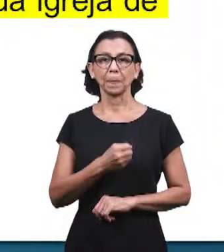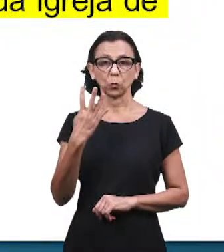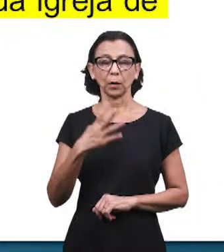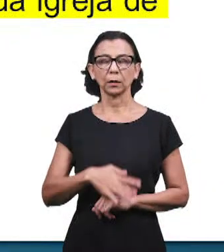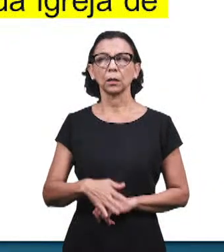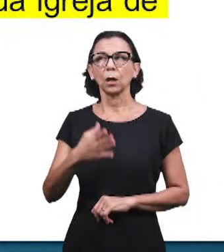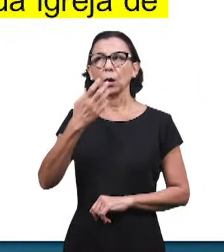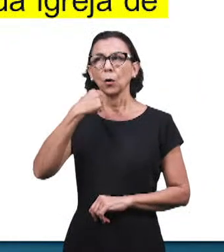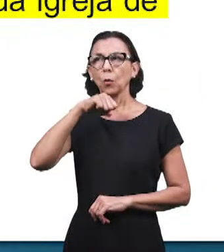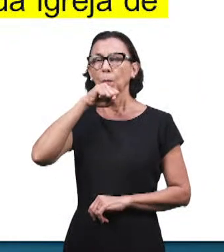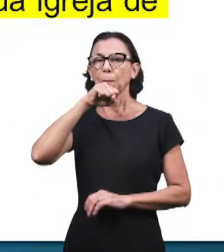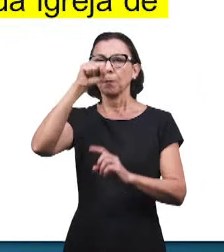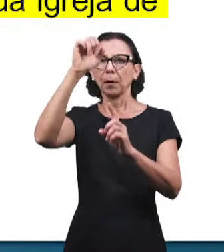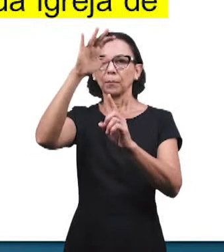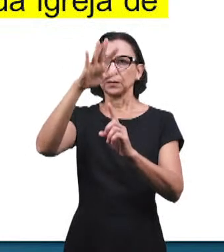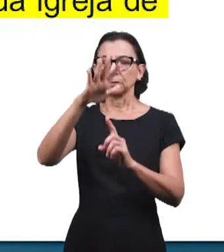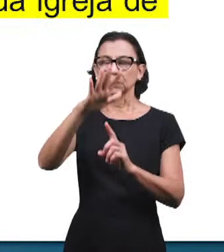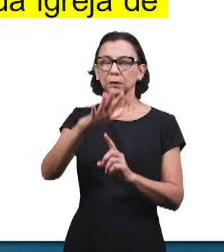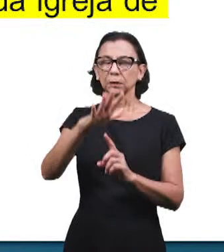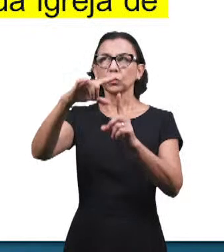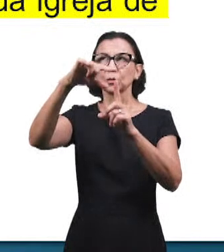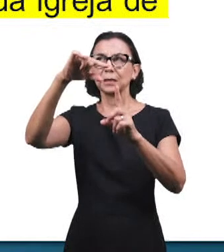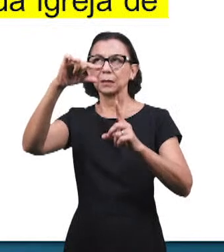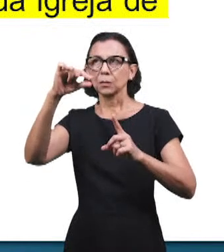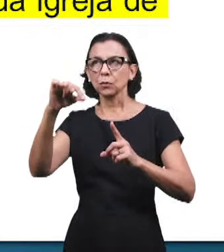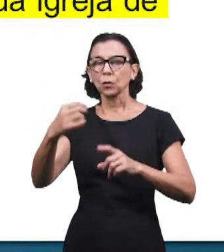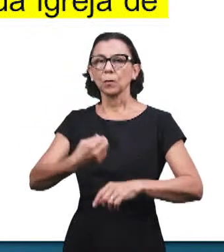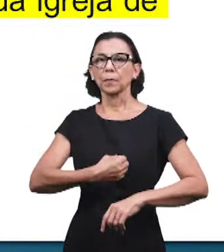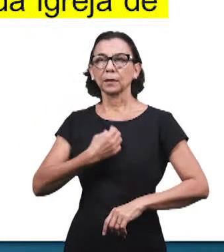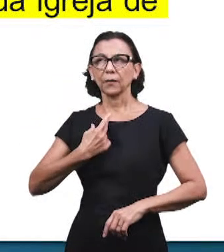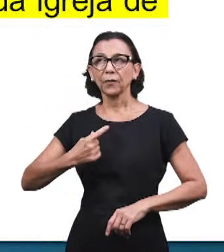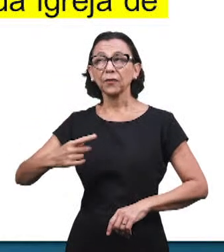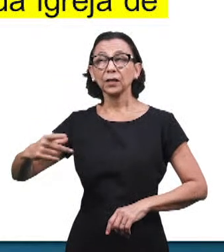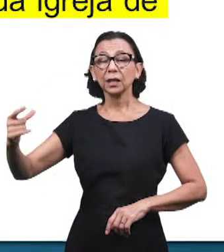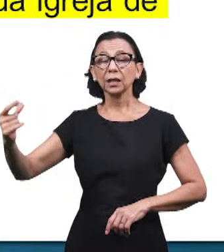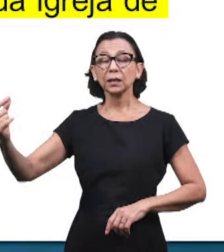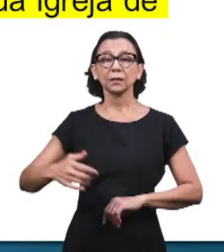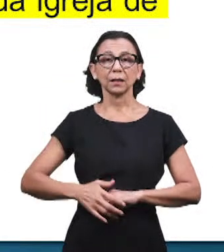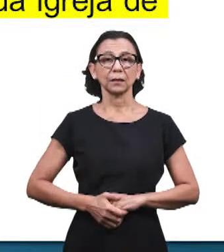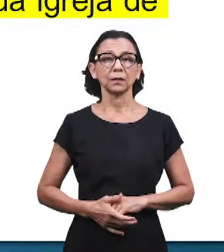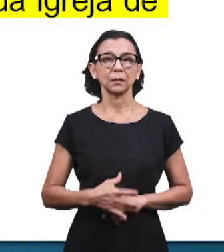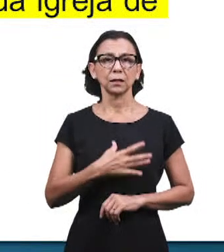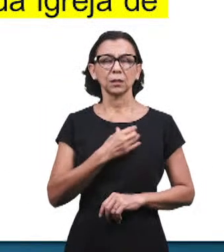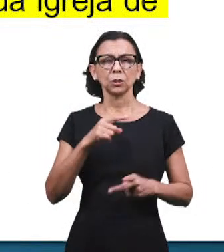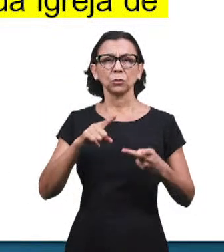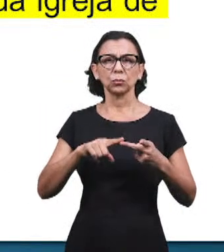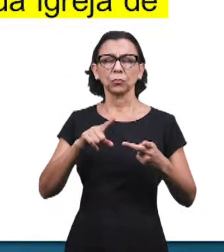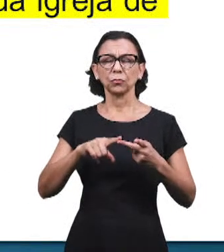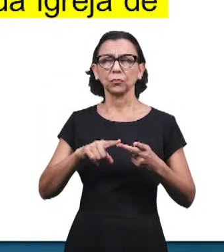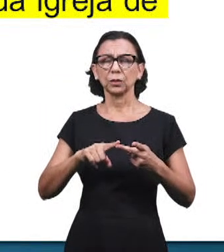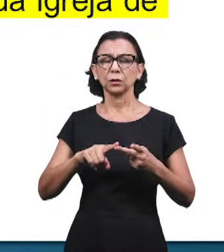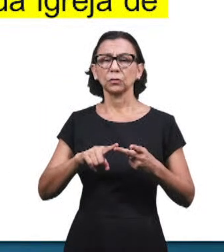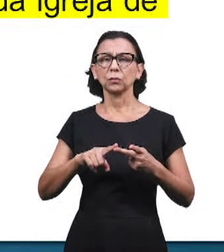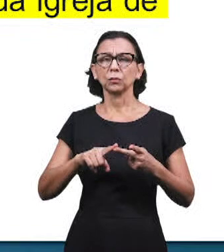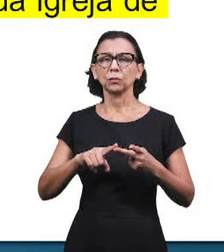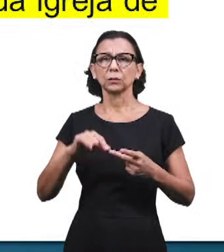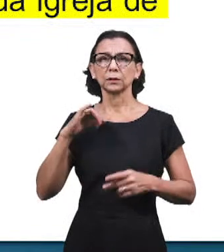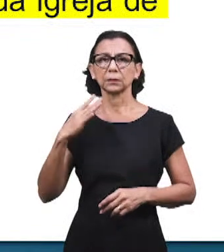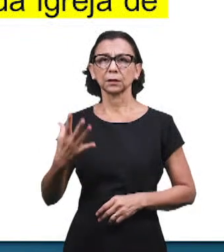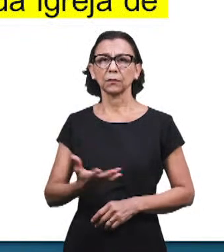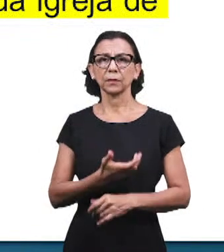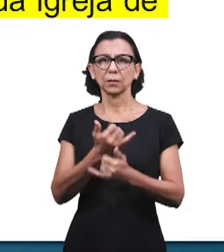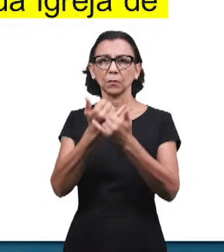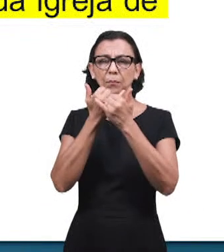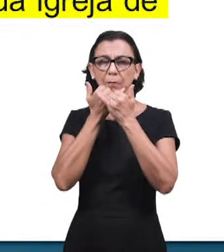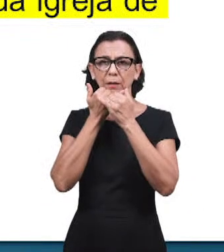abençoou, elegeu e nos predestinou para a vida eterna. No Filho temos redenção pelo sangue.